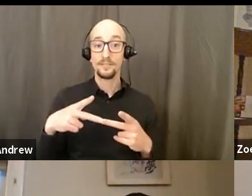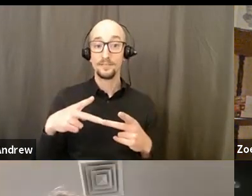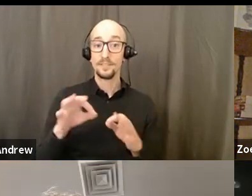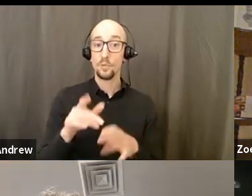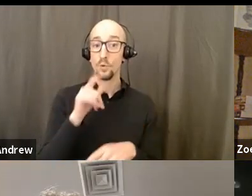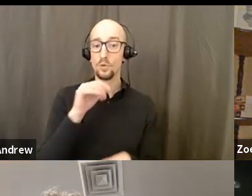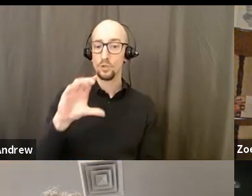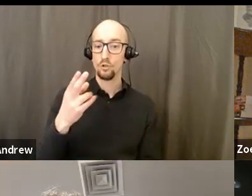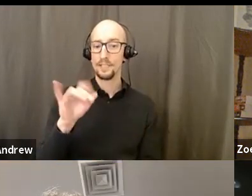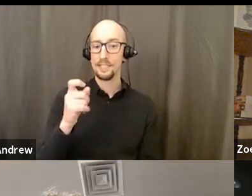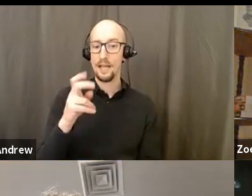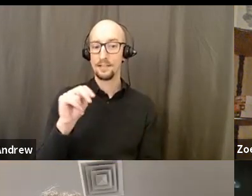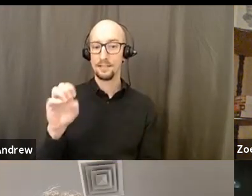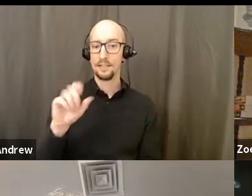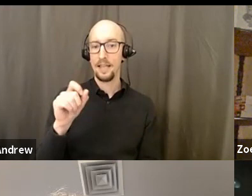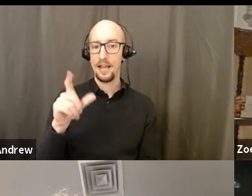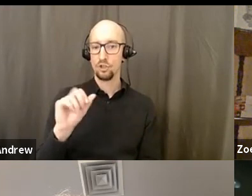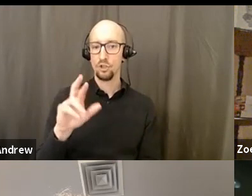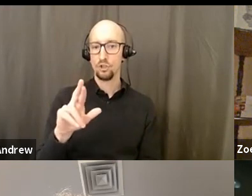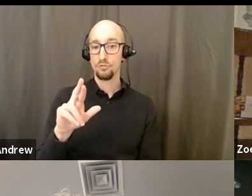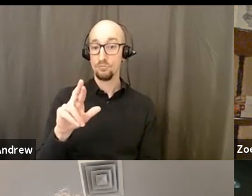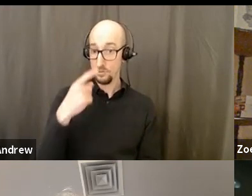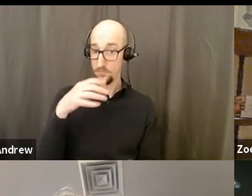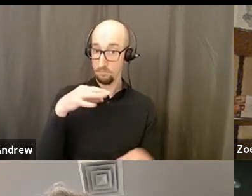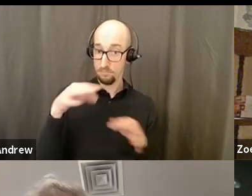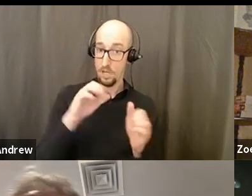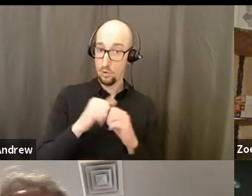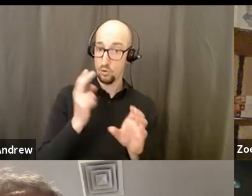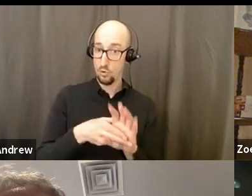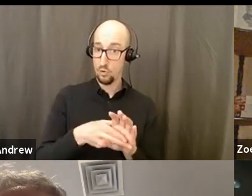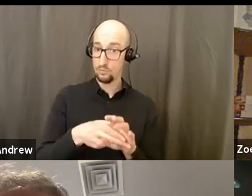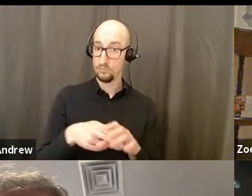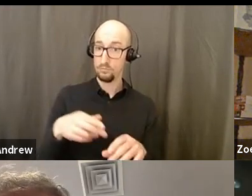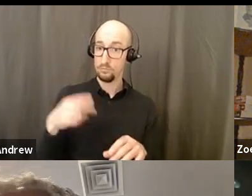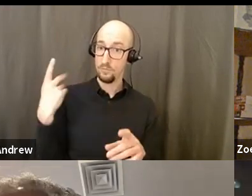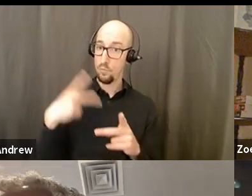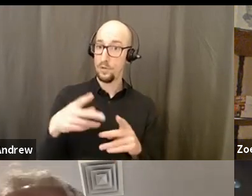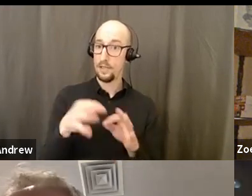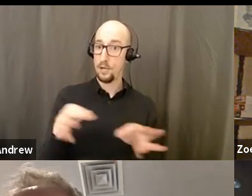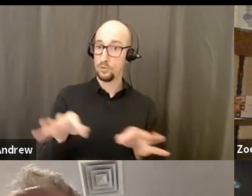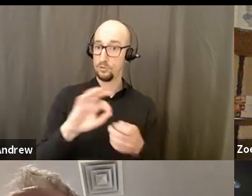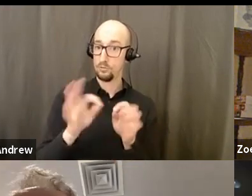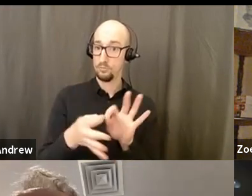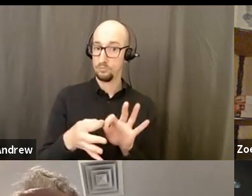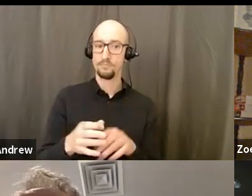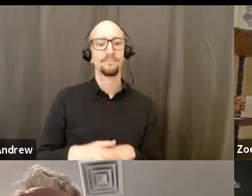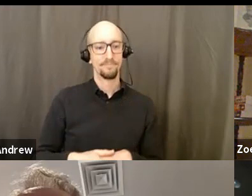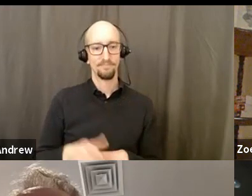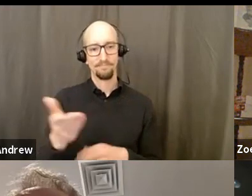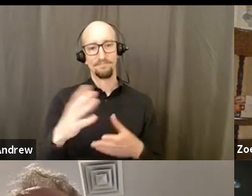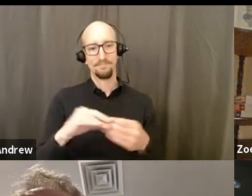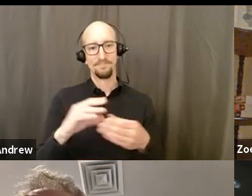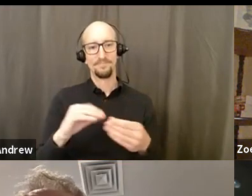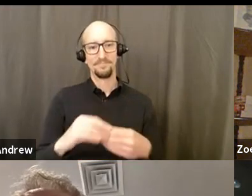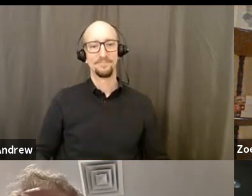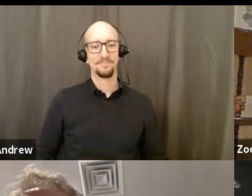Christian Leitner. Will you please give the Zoom instructions in Portuguese? Hello, good evening. Oi, boa noite.